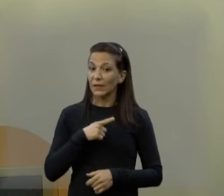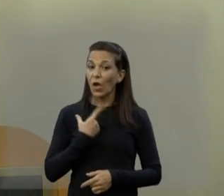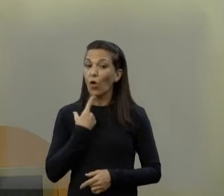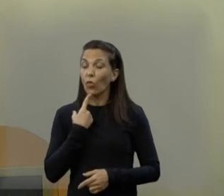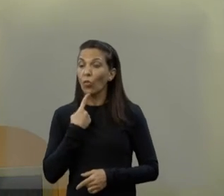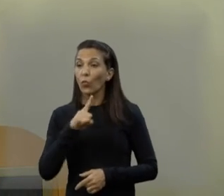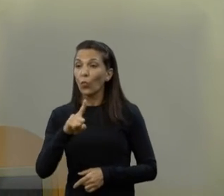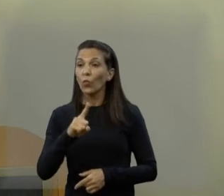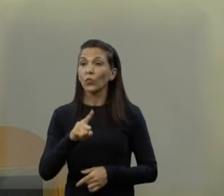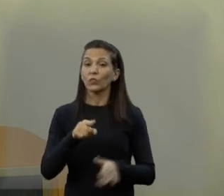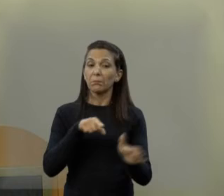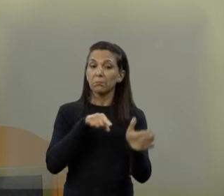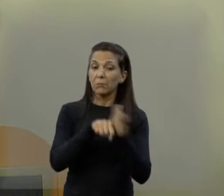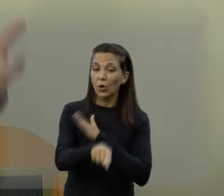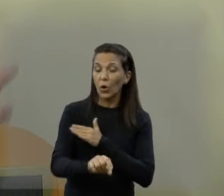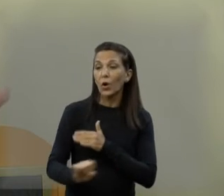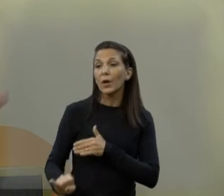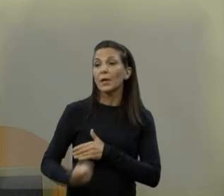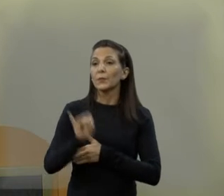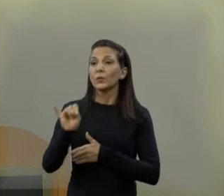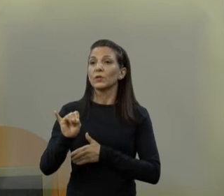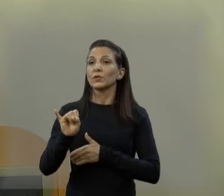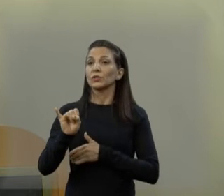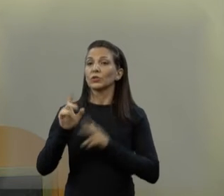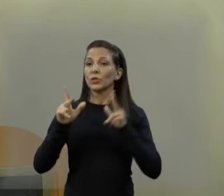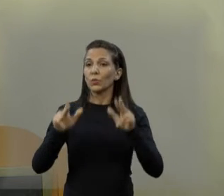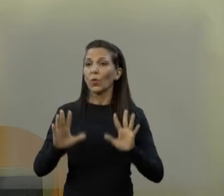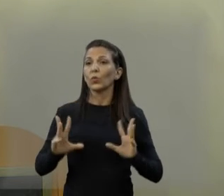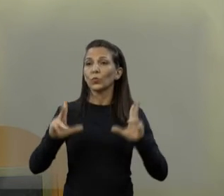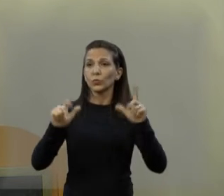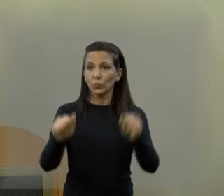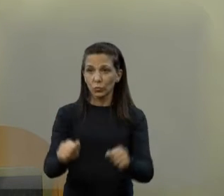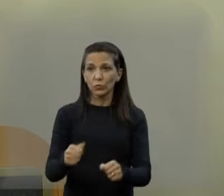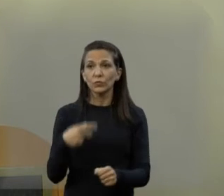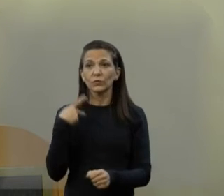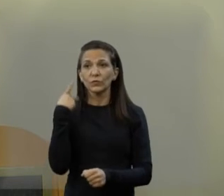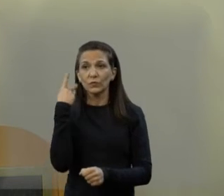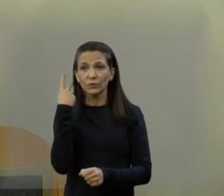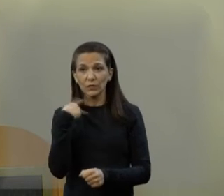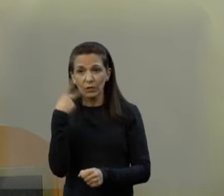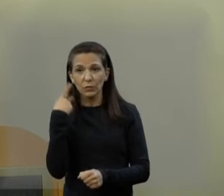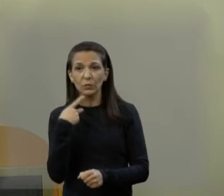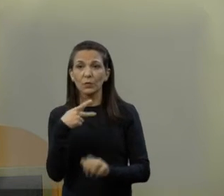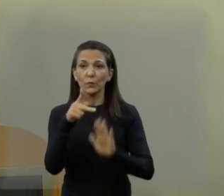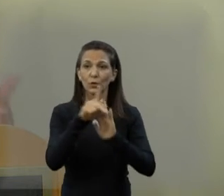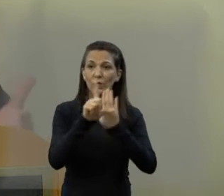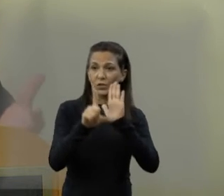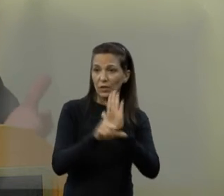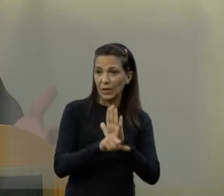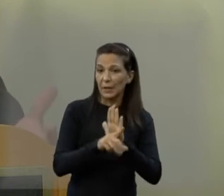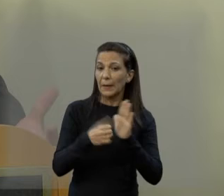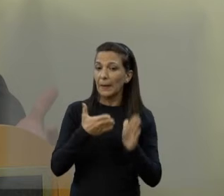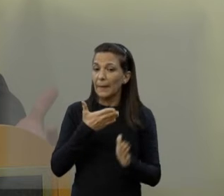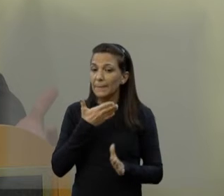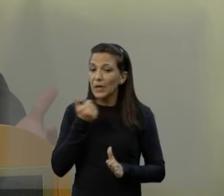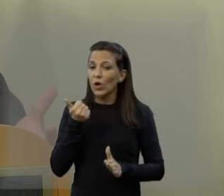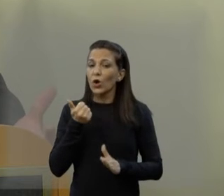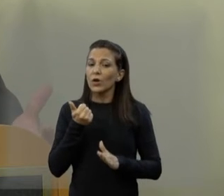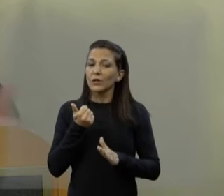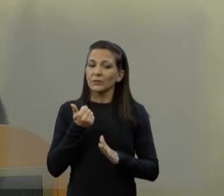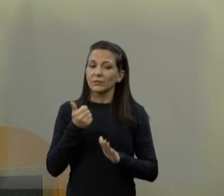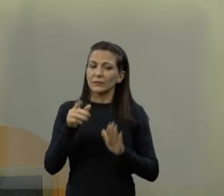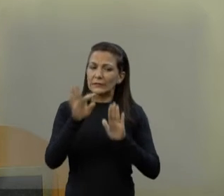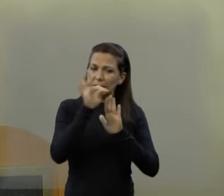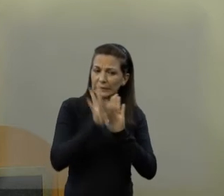esse questionamento é tão importante como todos vereadores vim fazer um PL melhor qualificado E é isso que a gente pede